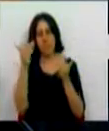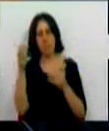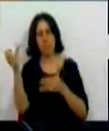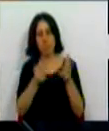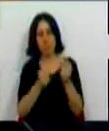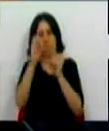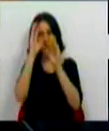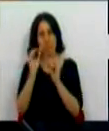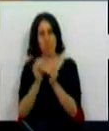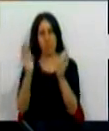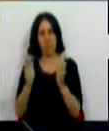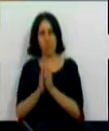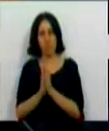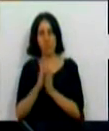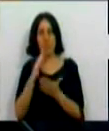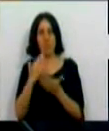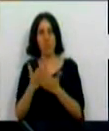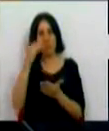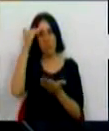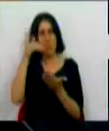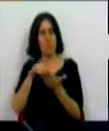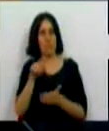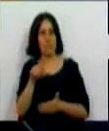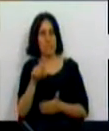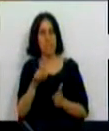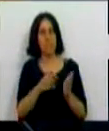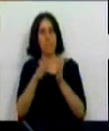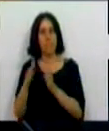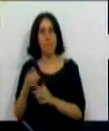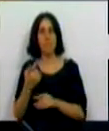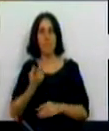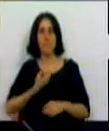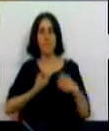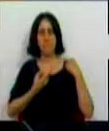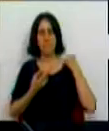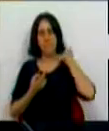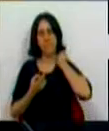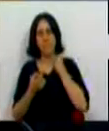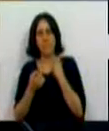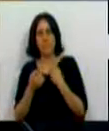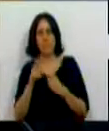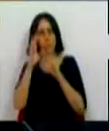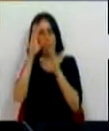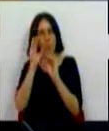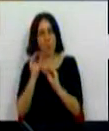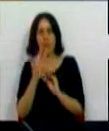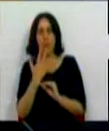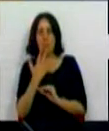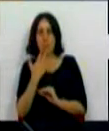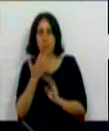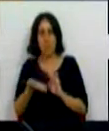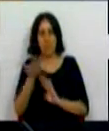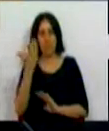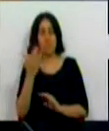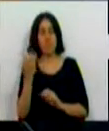agentes educativos que contribuíram para estes resultados, mas temos de analisar com mais cuidado a persistência de